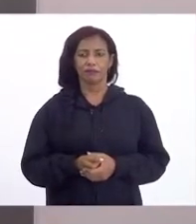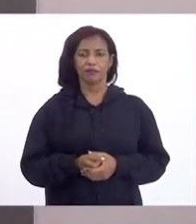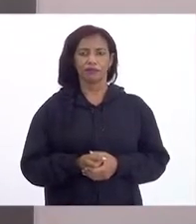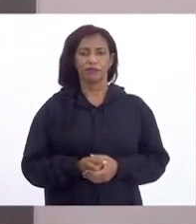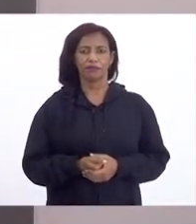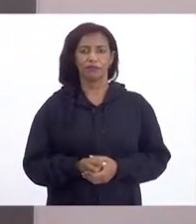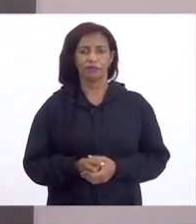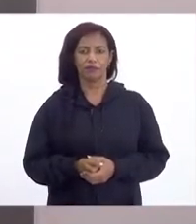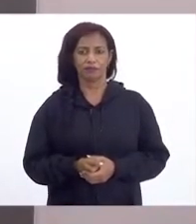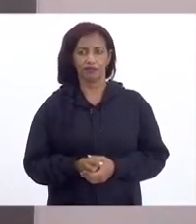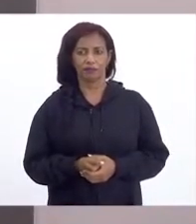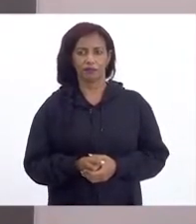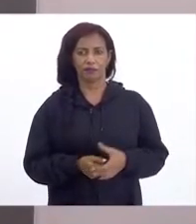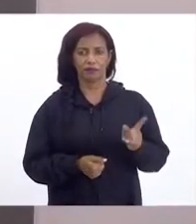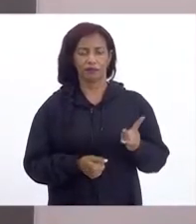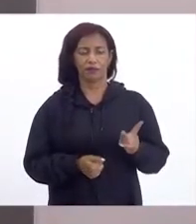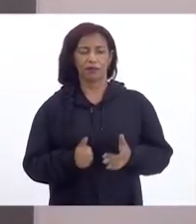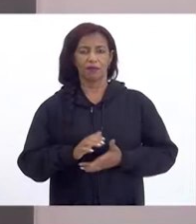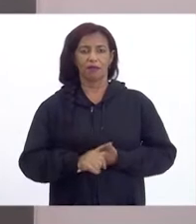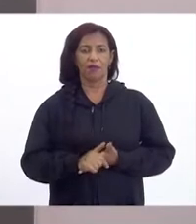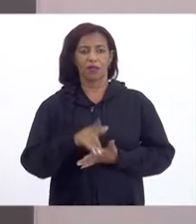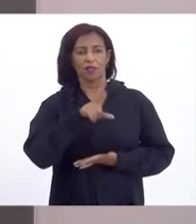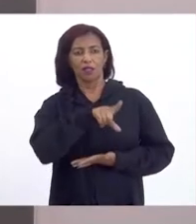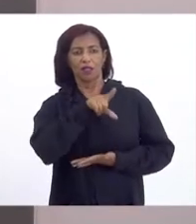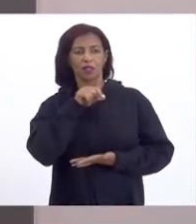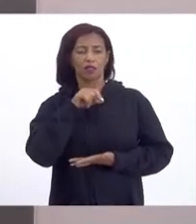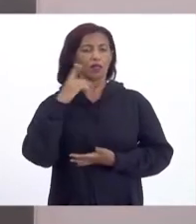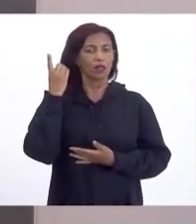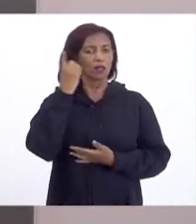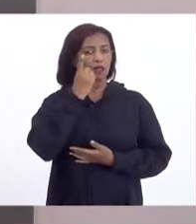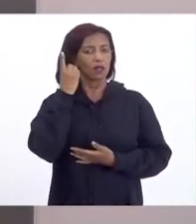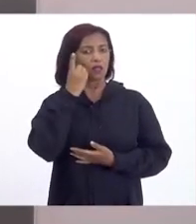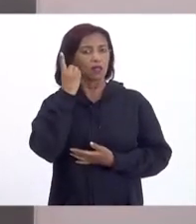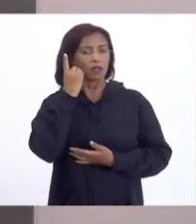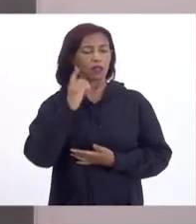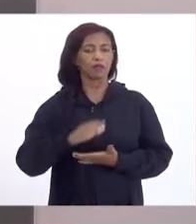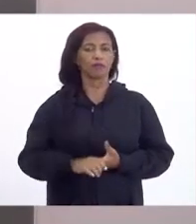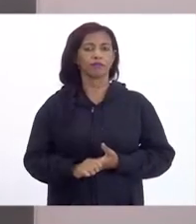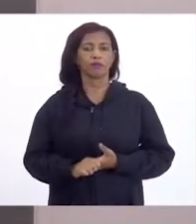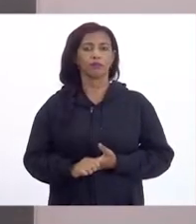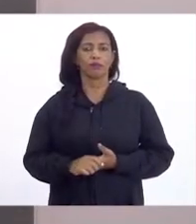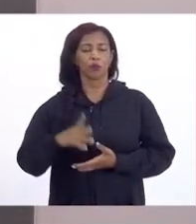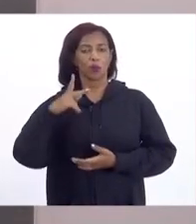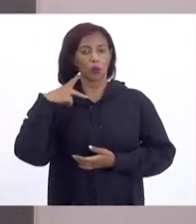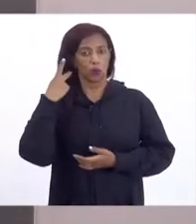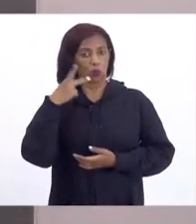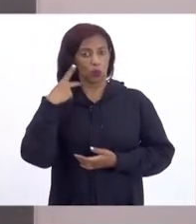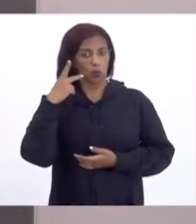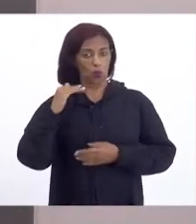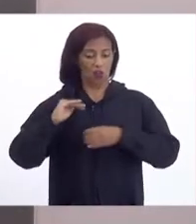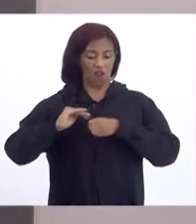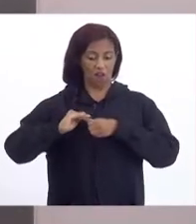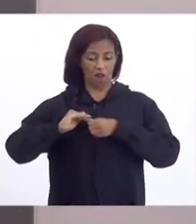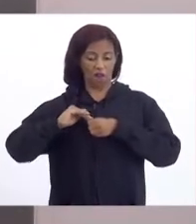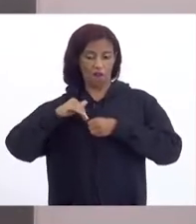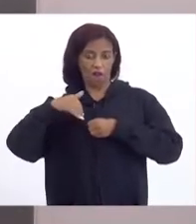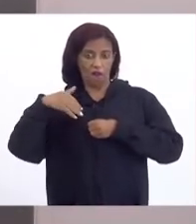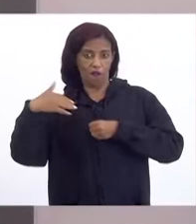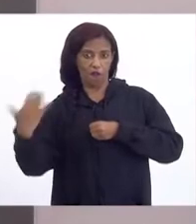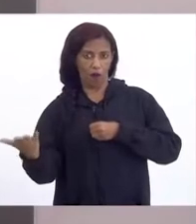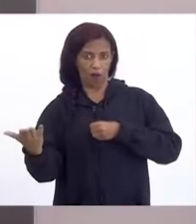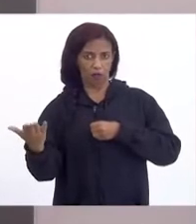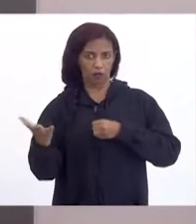ela é a deputada oriunda do parlamento e fora do âmbito das